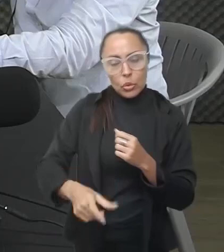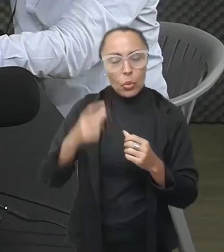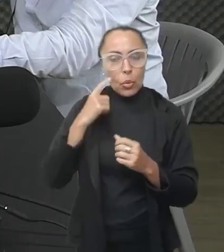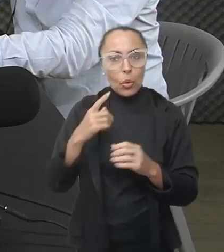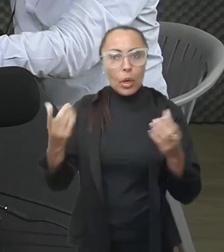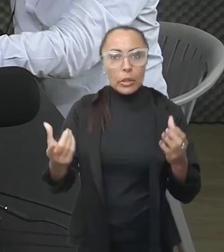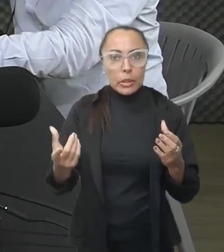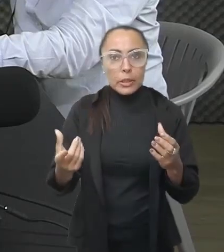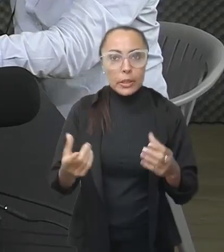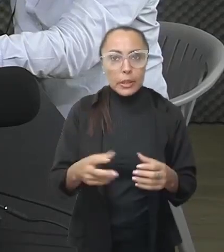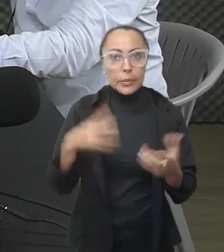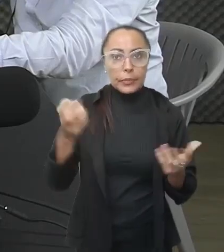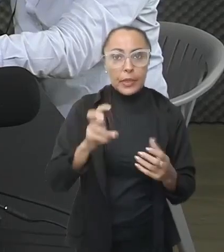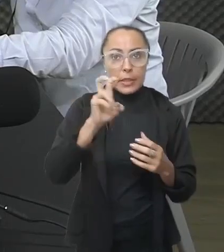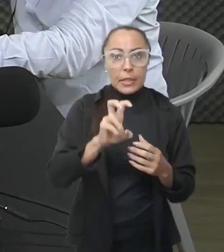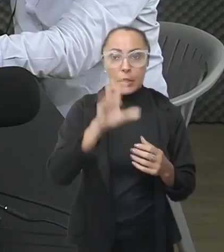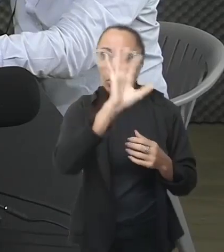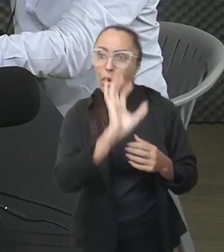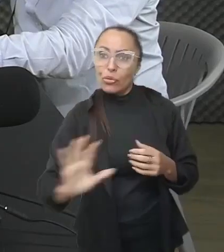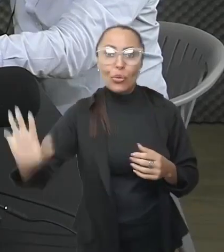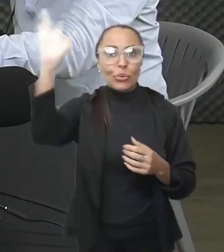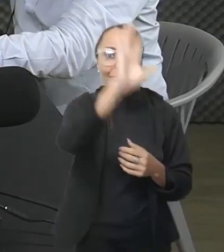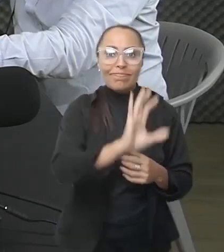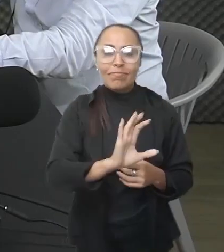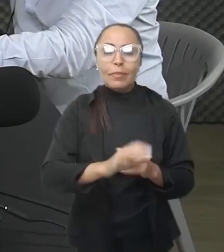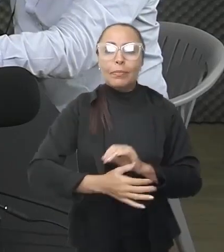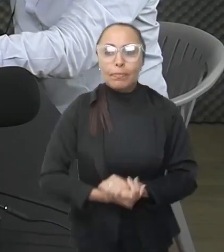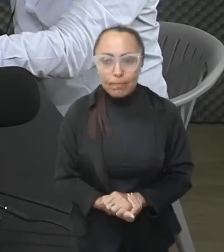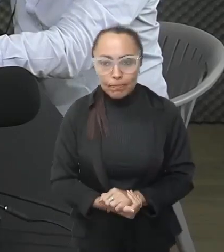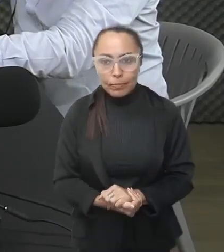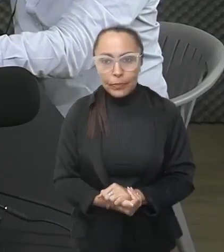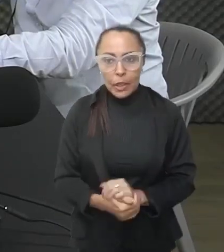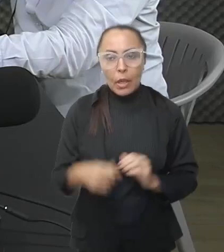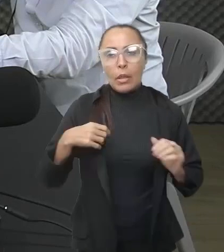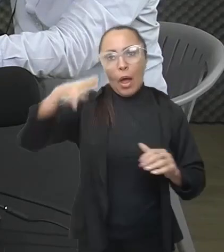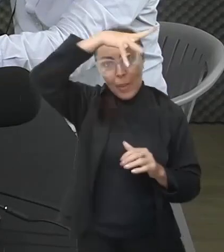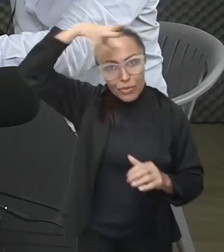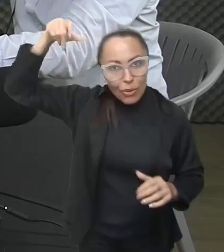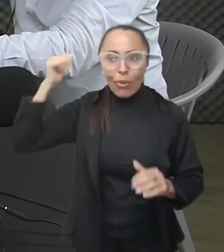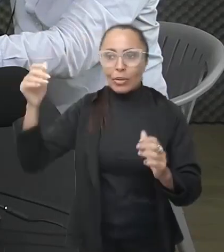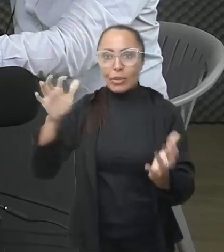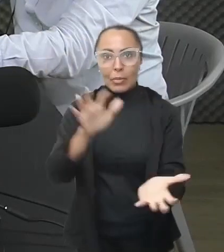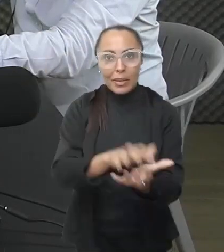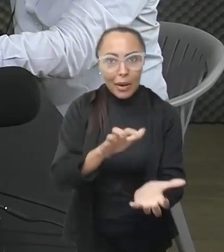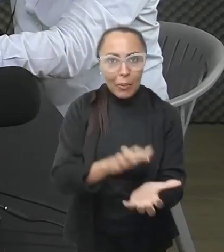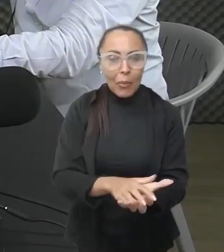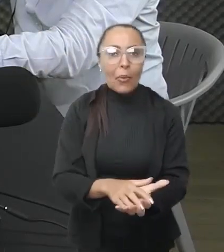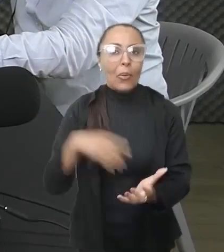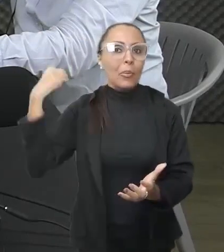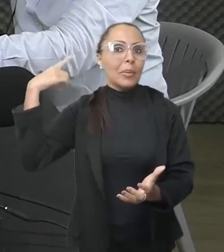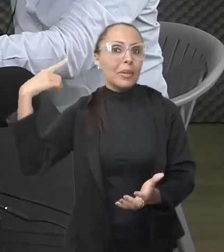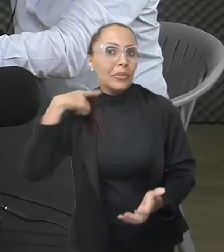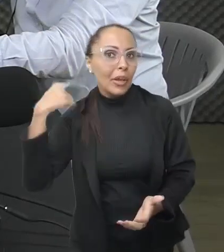5 capitais, das 5 regiões. E no Amazonas, em Pernambuco, em Minas Gerais, no Rio